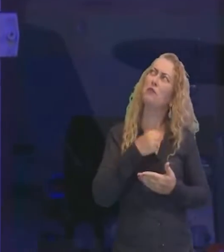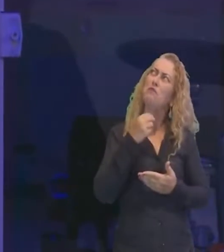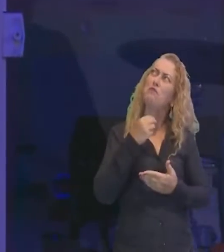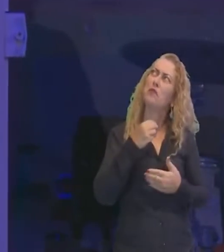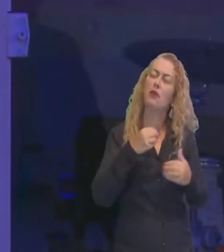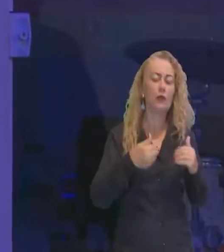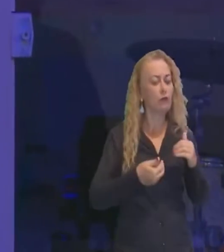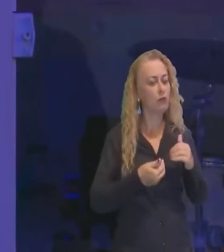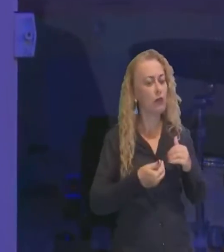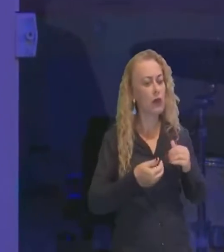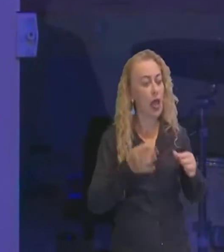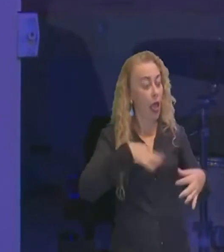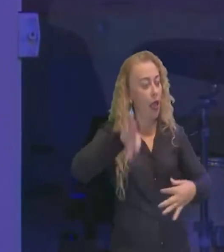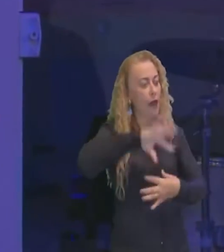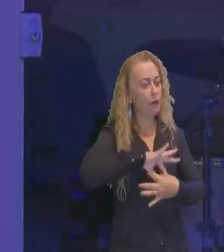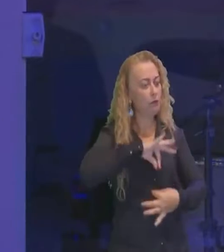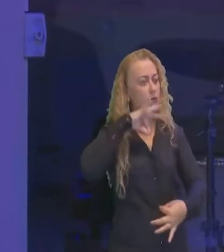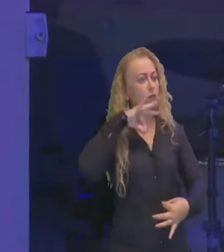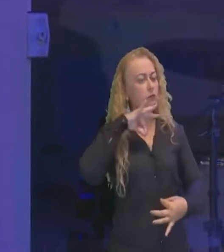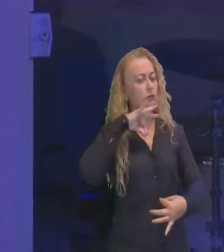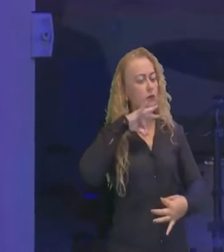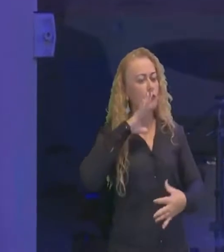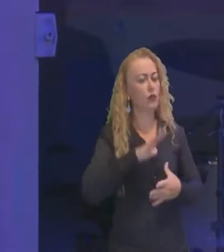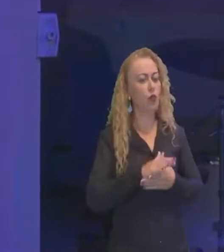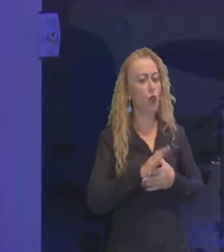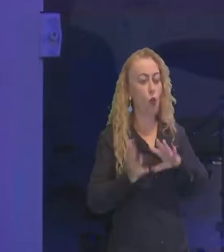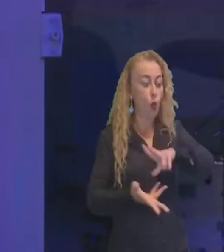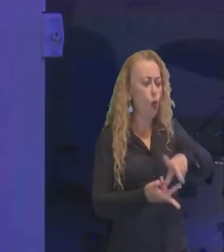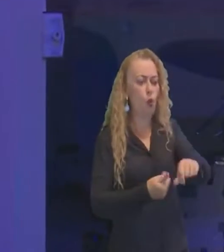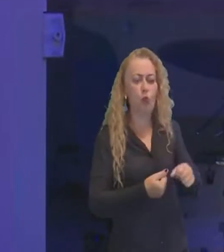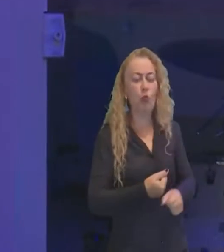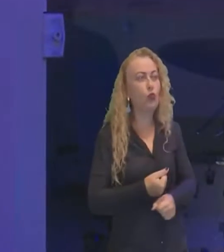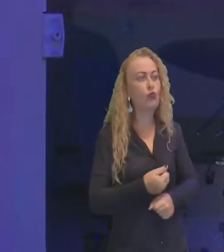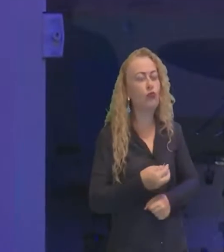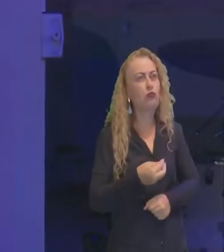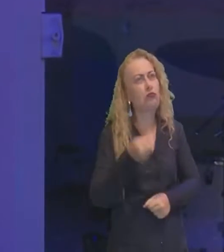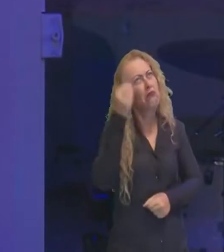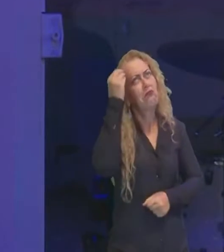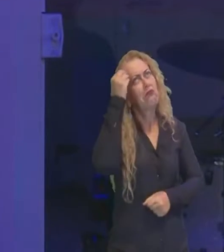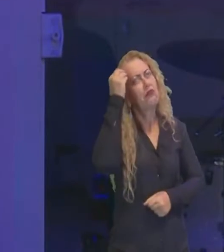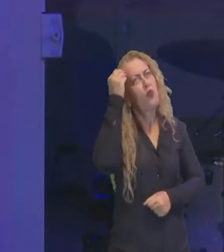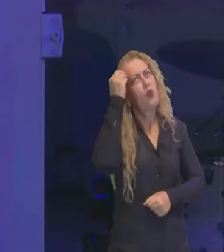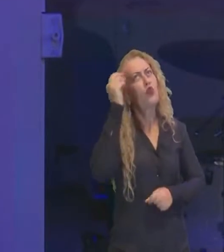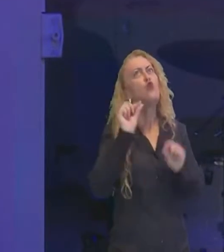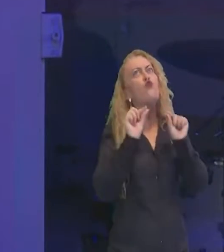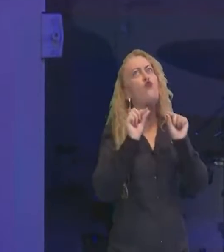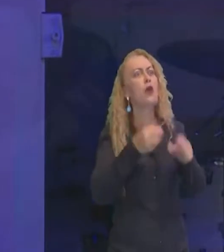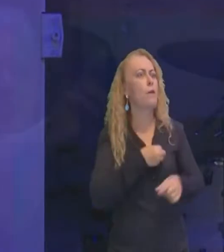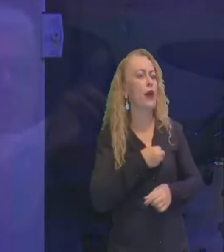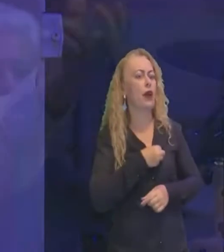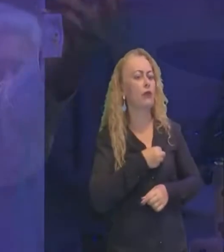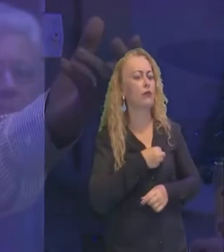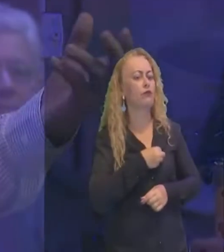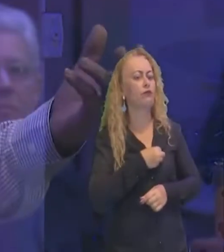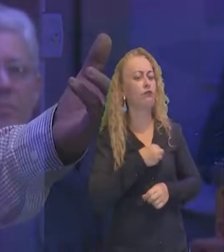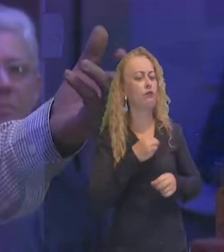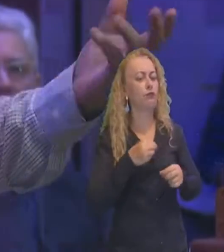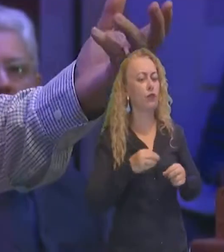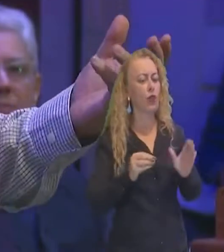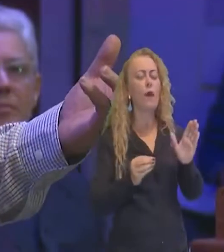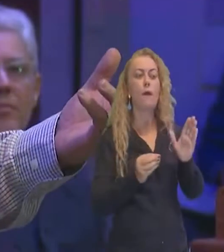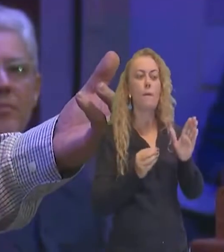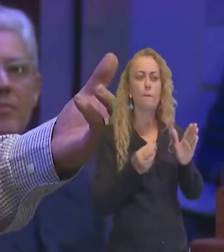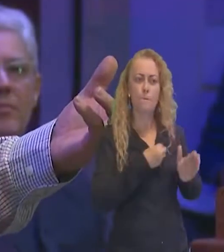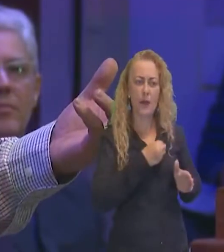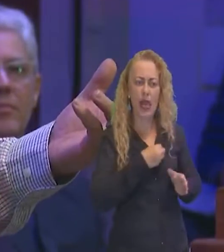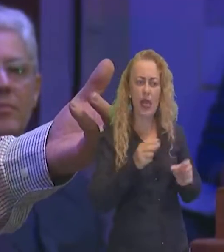e espiritual. O mundo não entende pecado. A palavra pecado no grego, ela significa